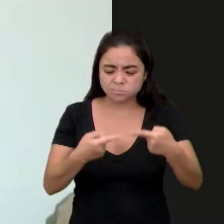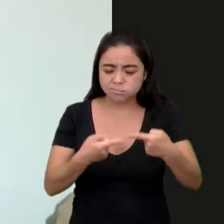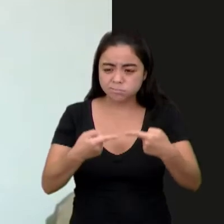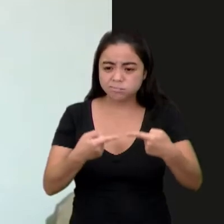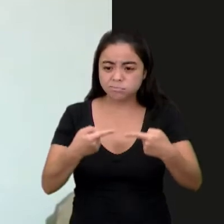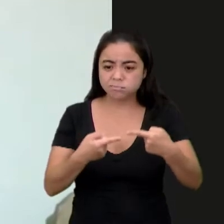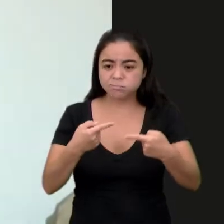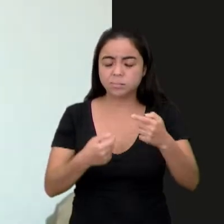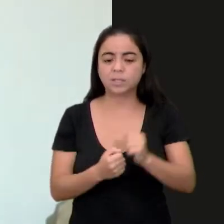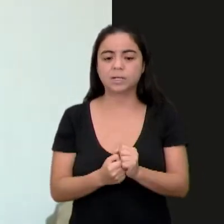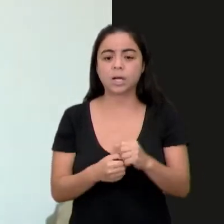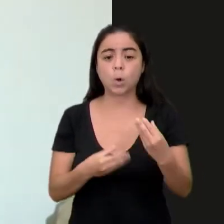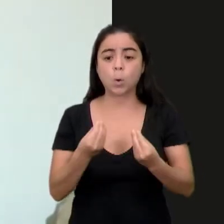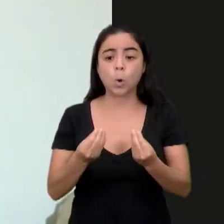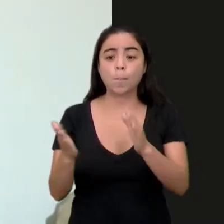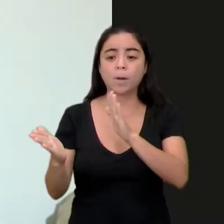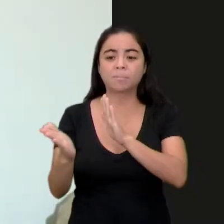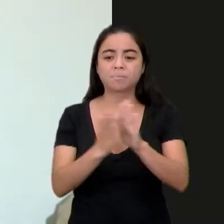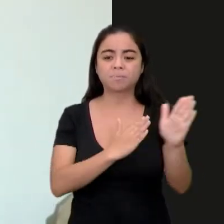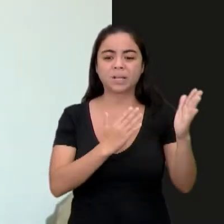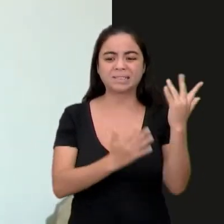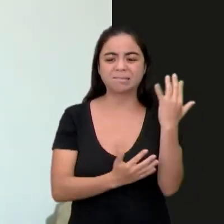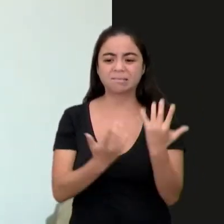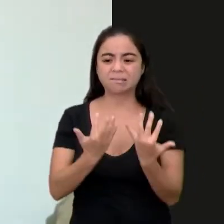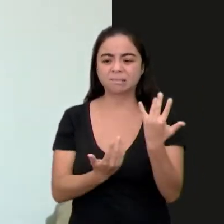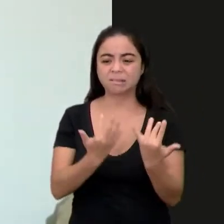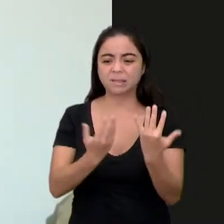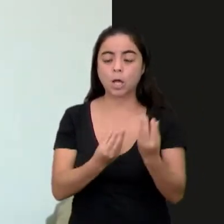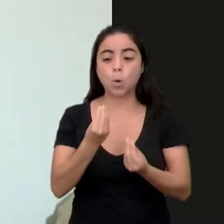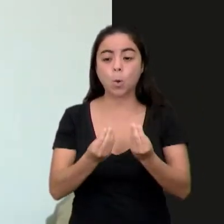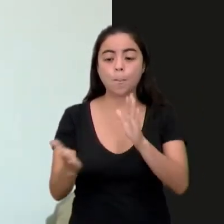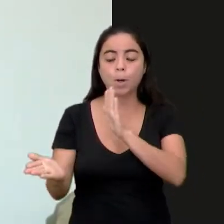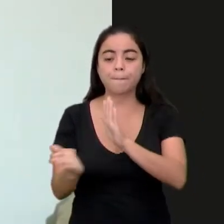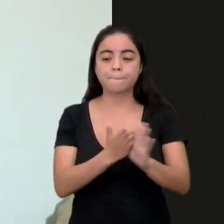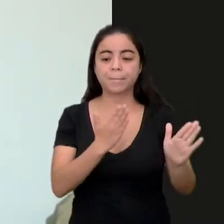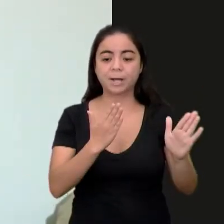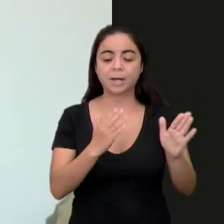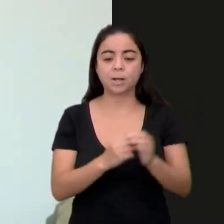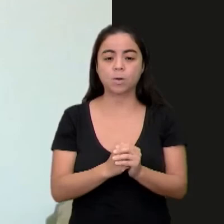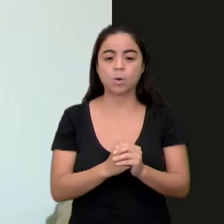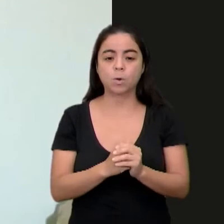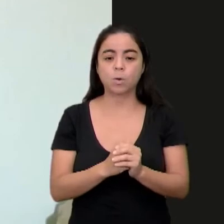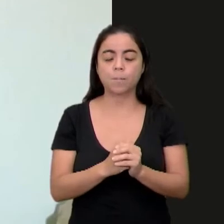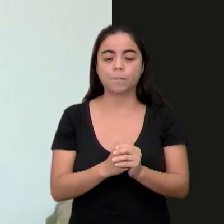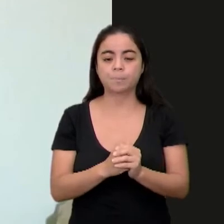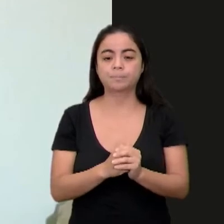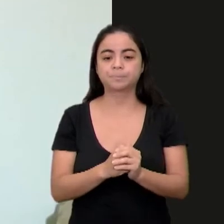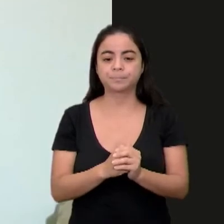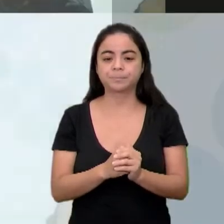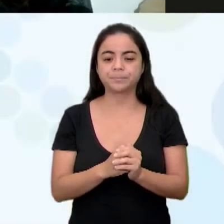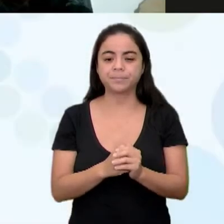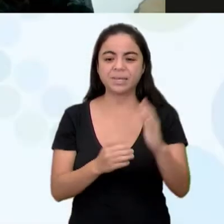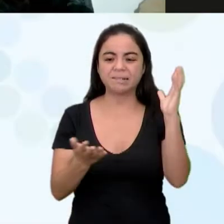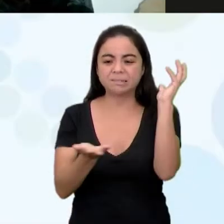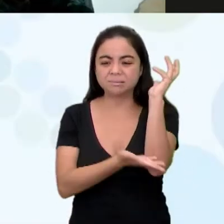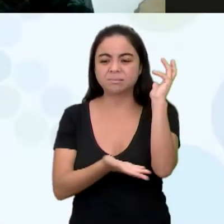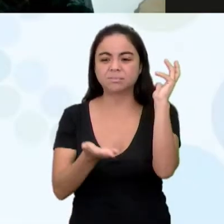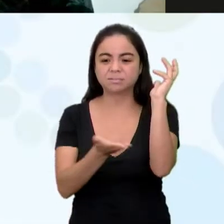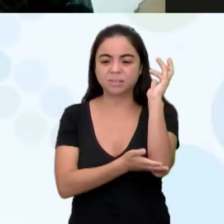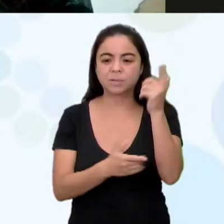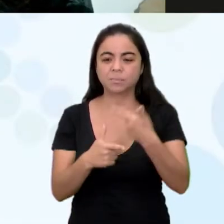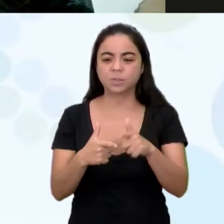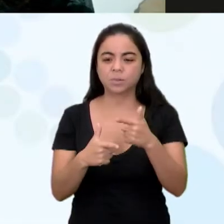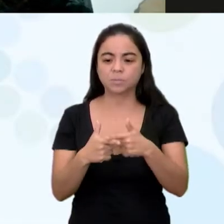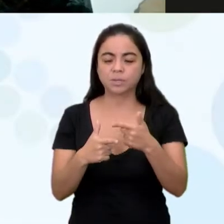O que eles estariam achando das queimadas da Amazônia ou do corte desenfreado de madeira e tal, porque